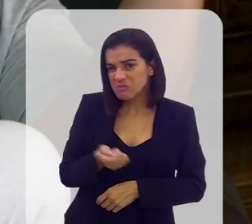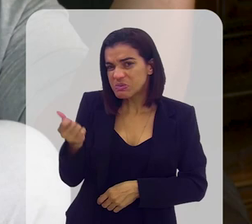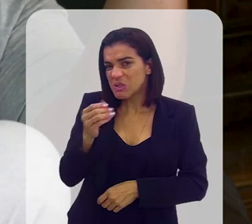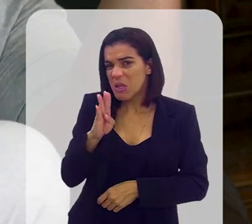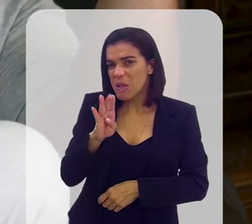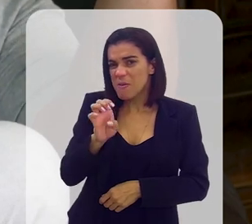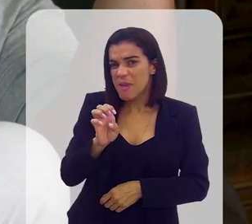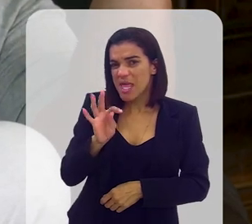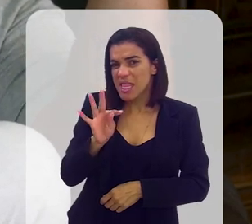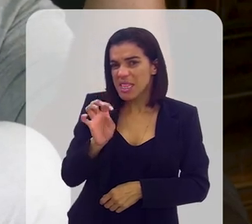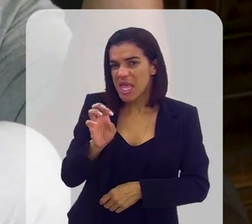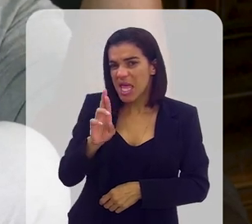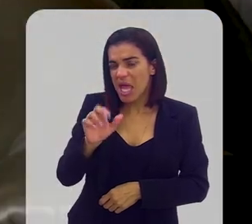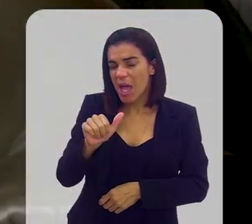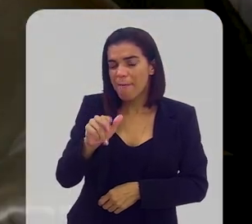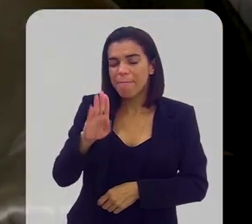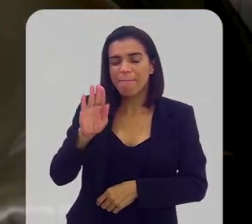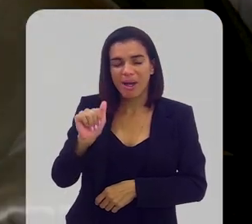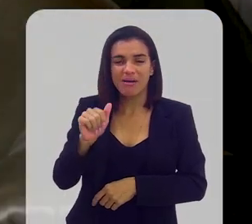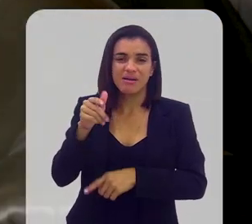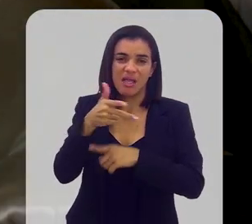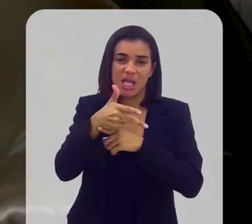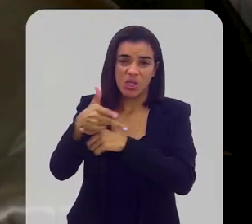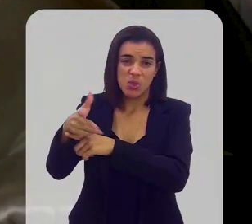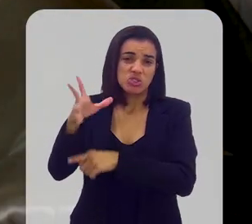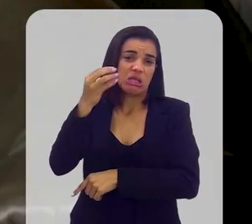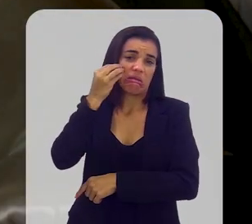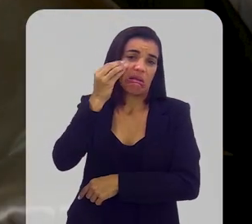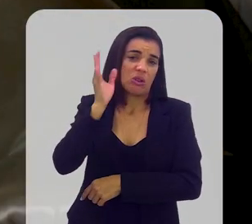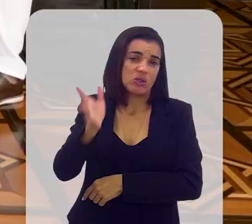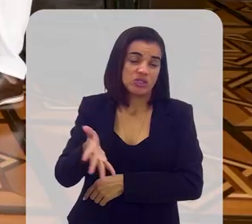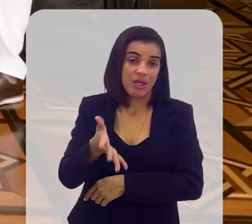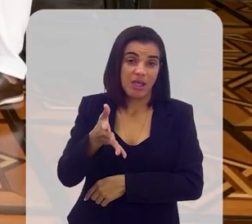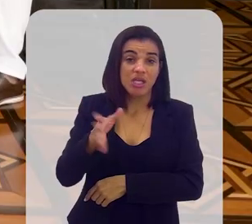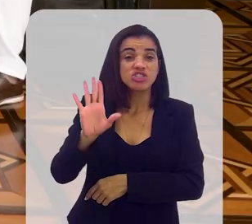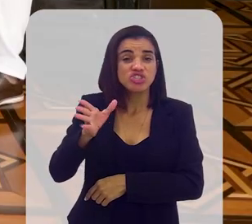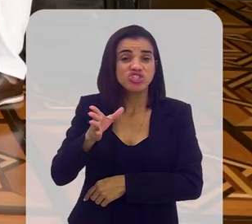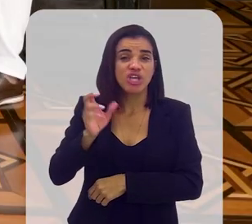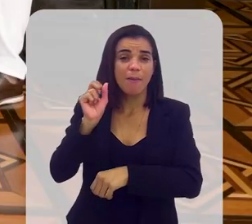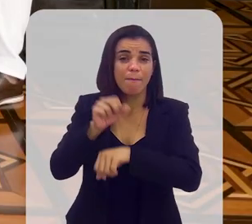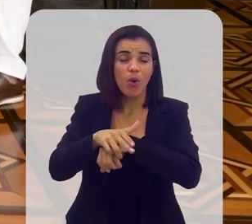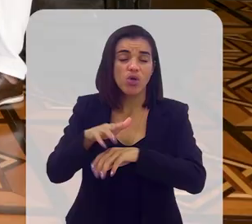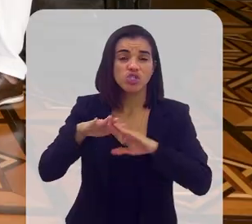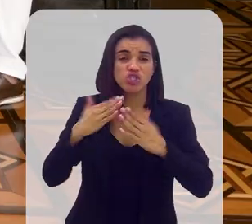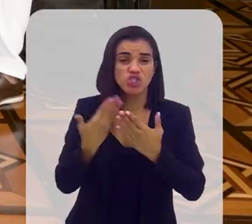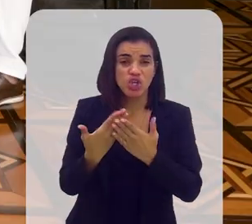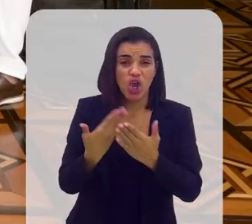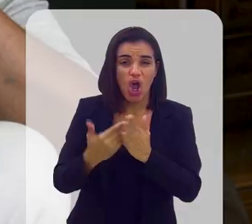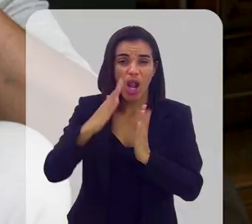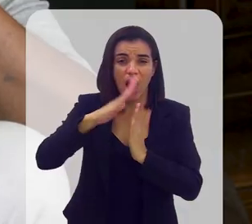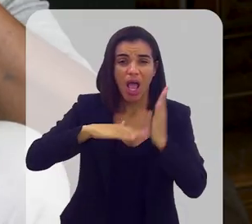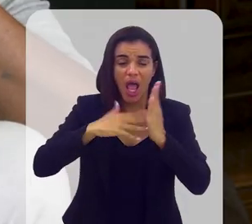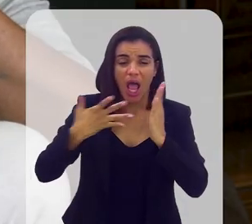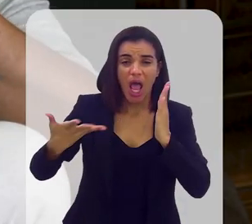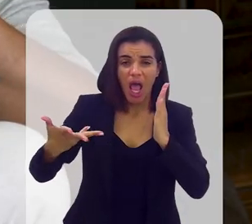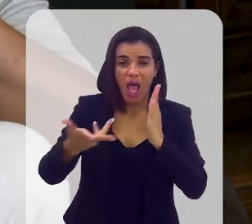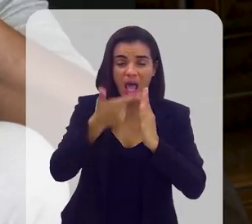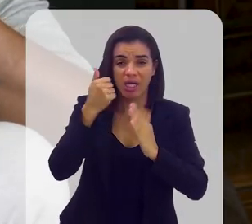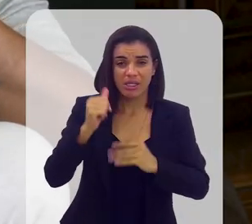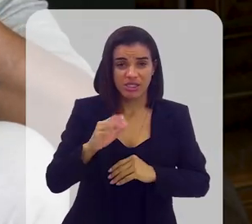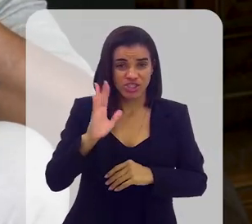Beterraba, não. É, já tentou, filha. Entrou na escola de Belas Artes. Sala Cecília